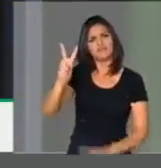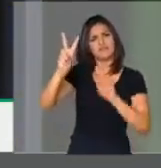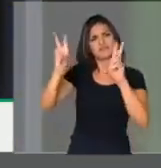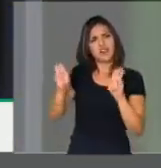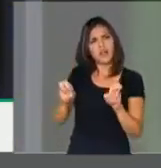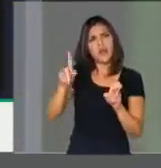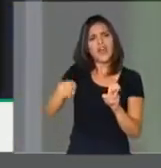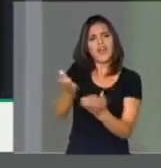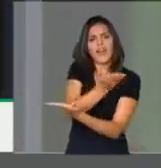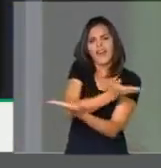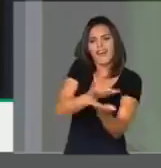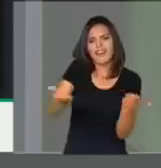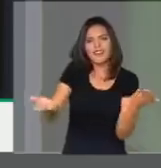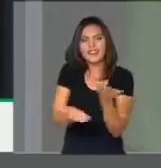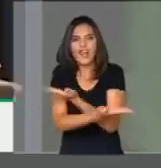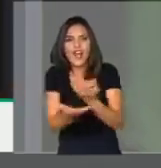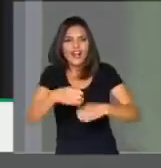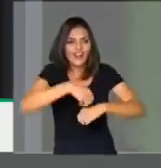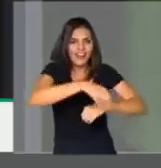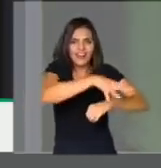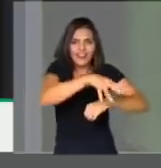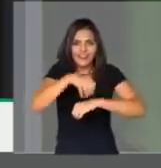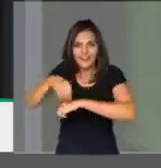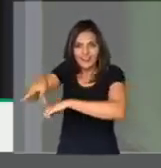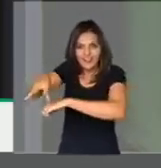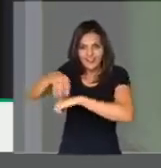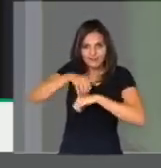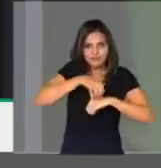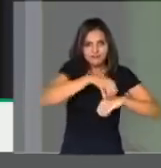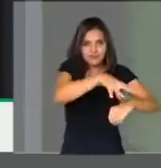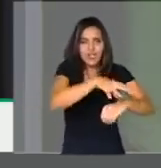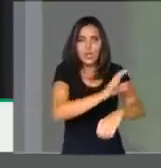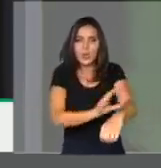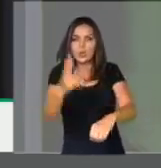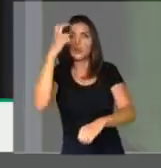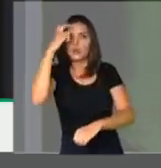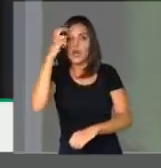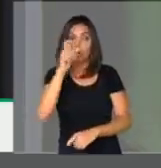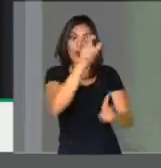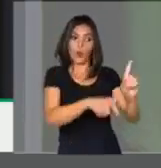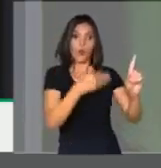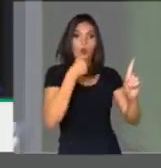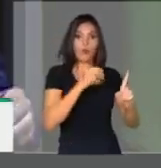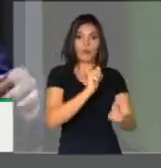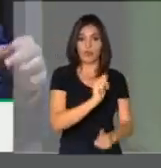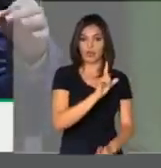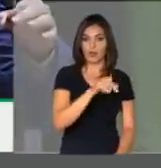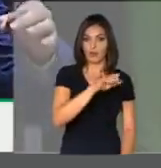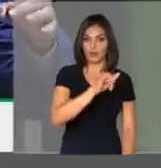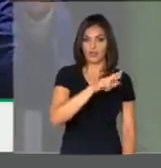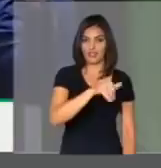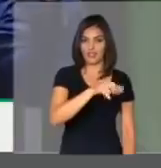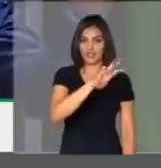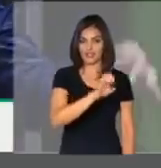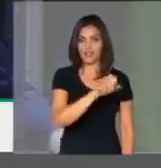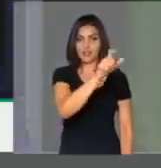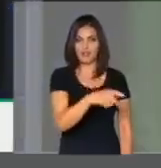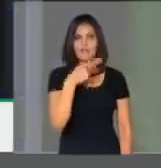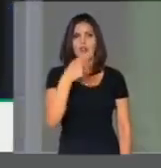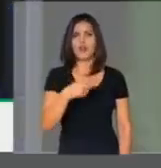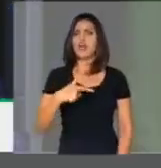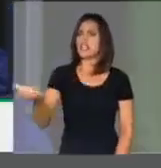cultural, ele declarou no Senado dos Estados Unidos: queremos inimigos que nos